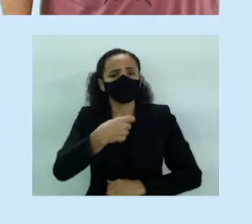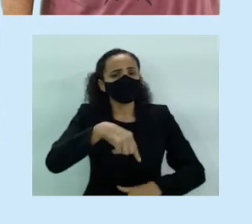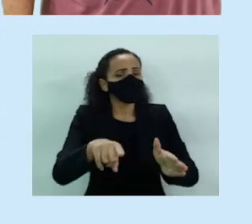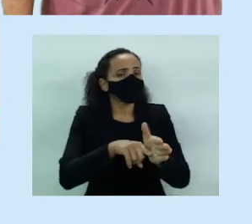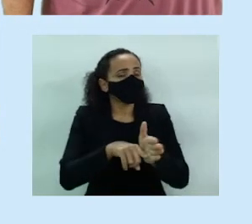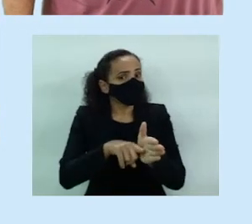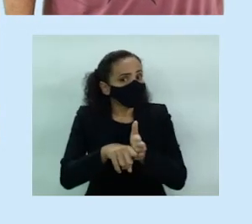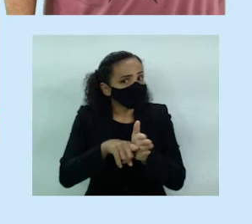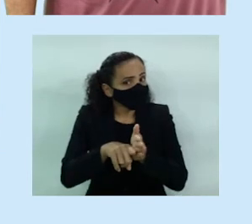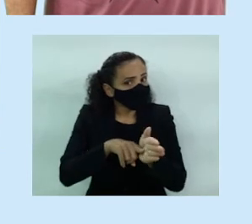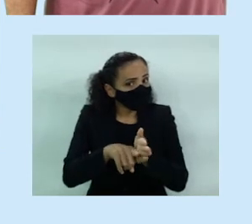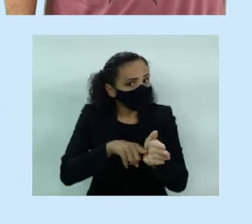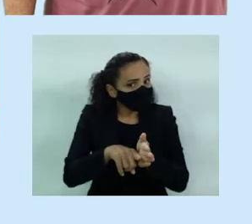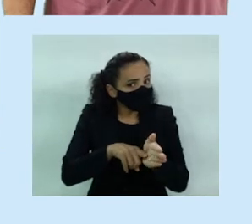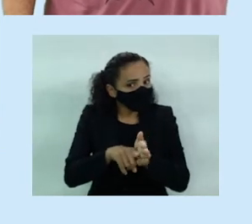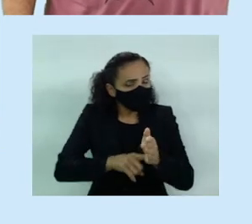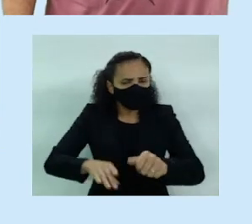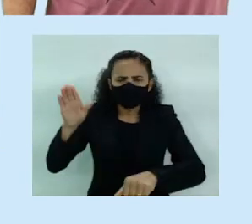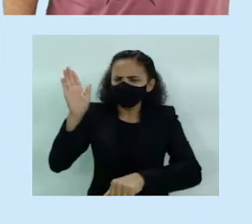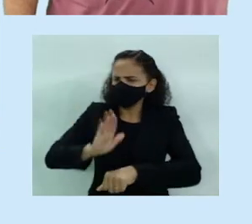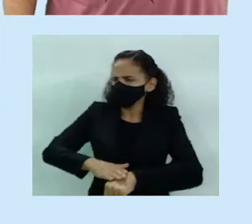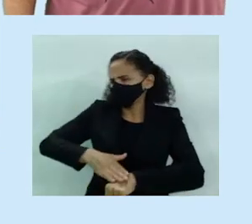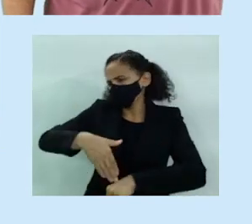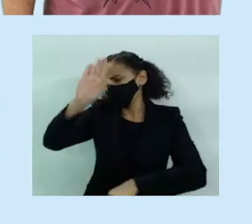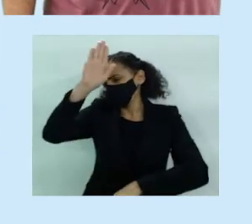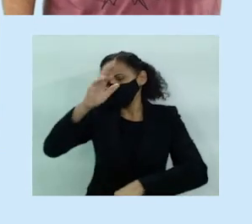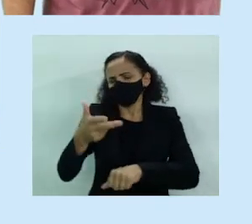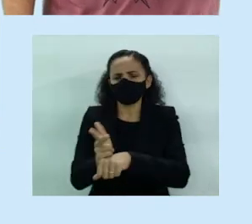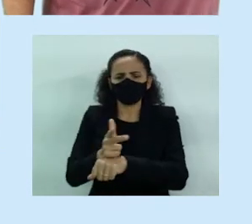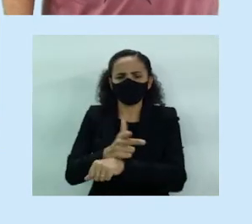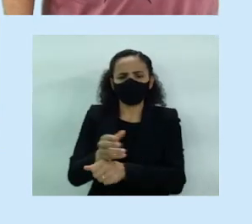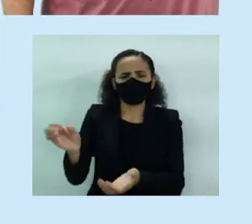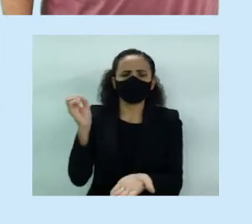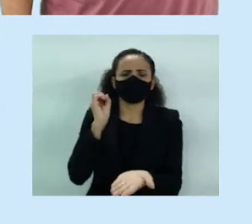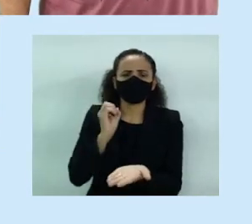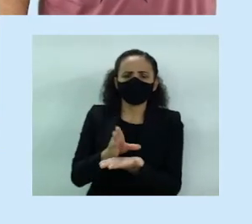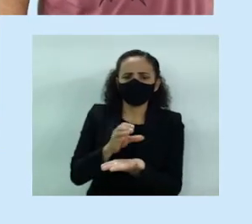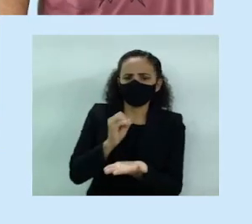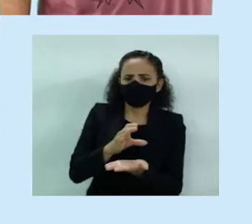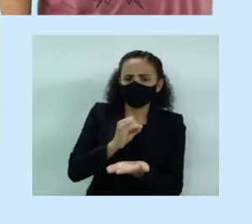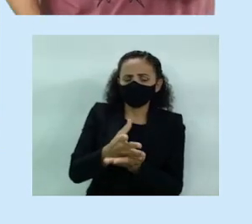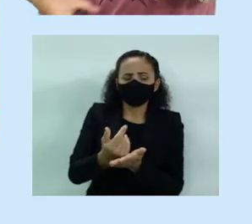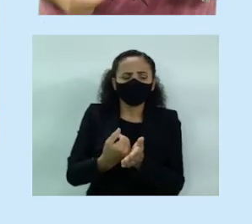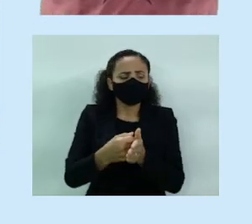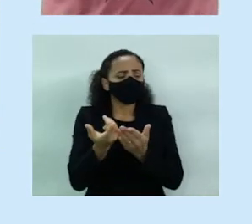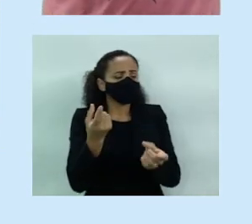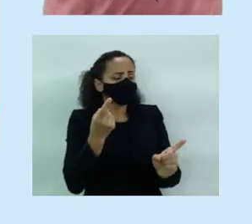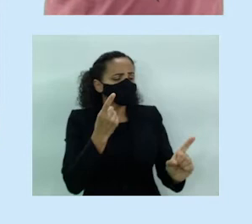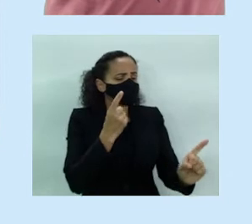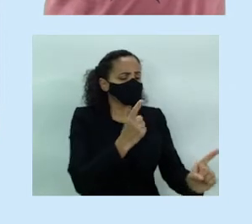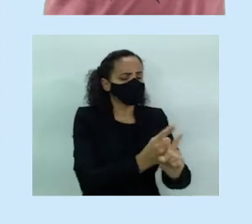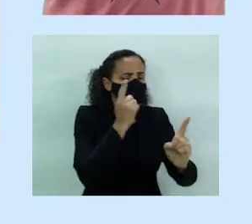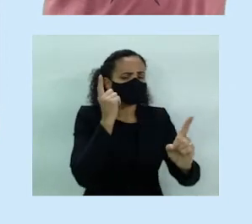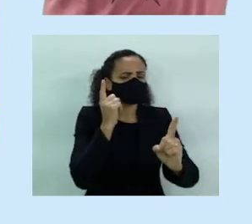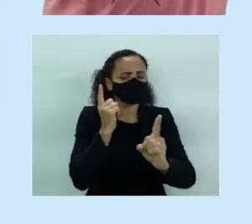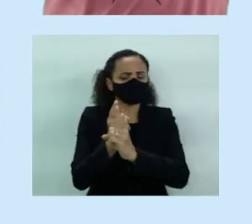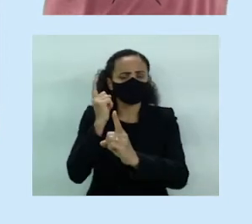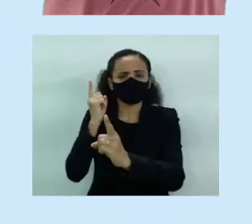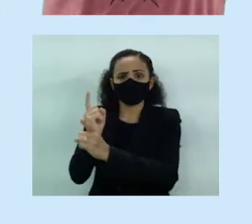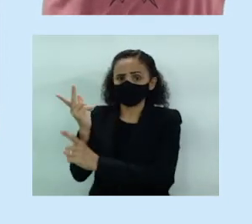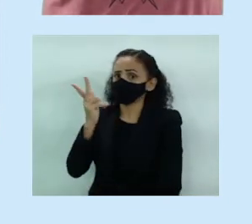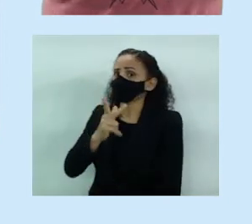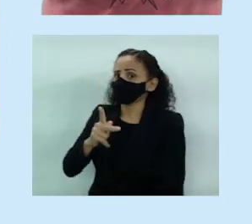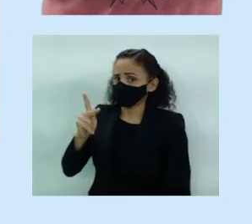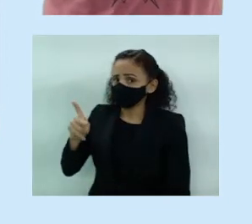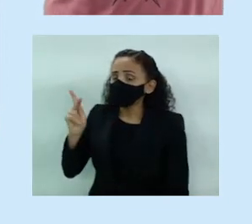Pesquisem mais, olhem, assistam os vídeos do EducaPE, procure seus professores, procure ter um conhecimento melhor em